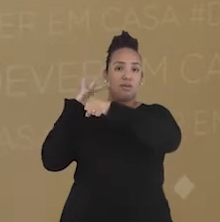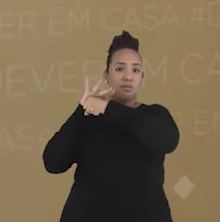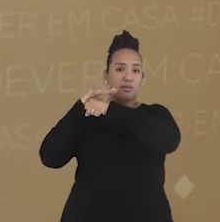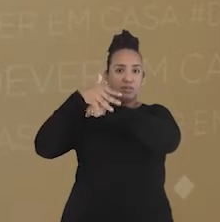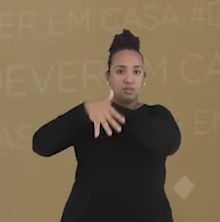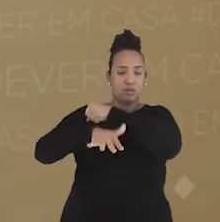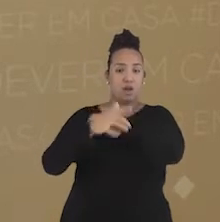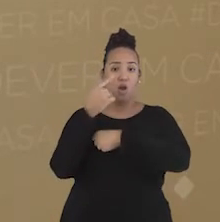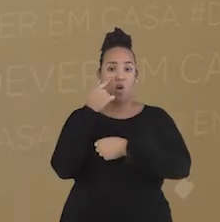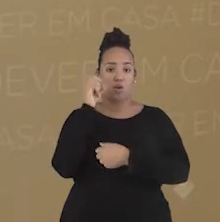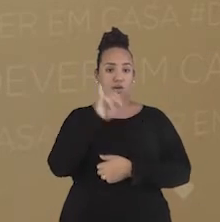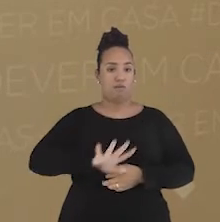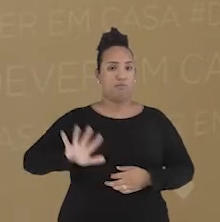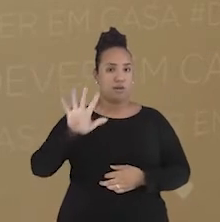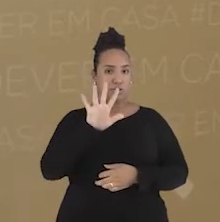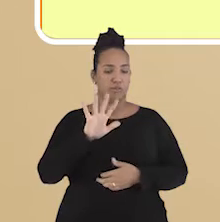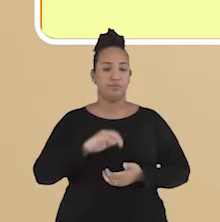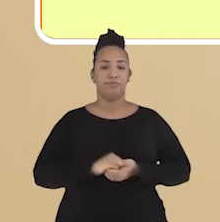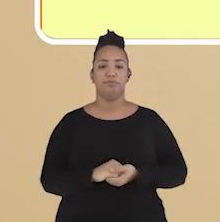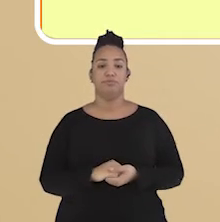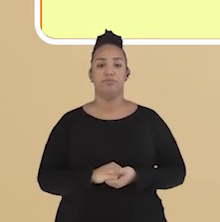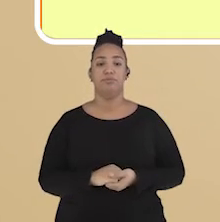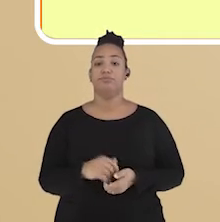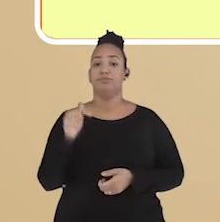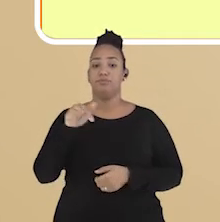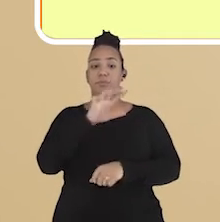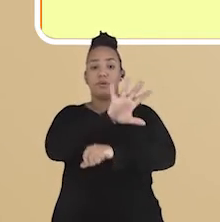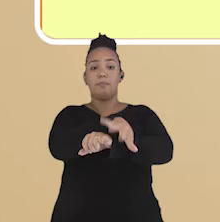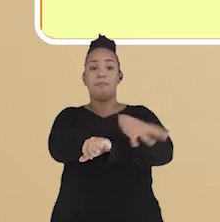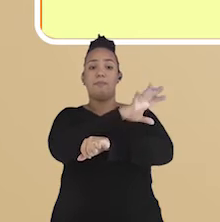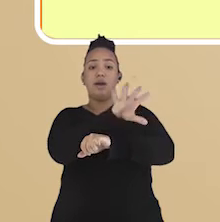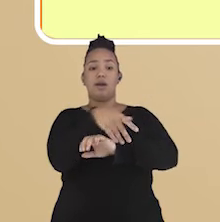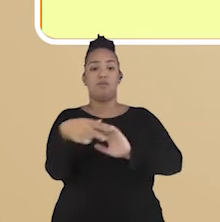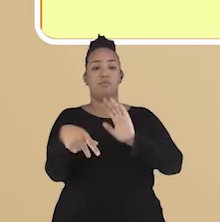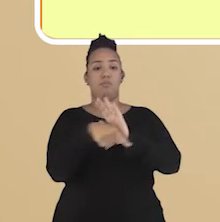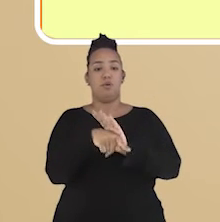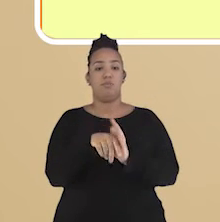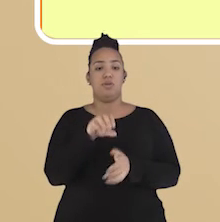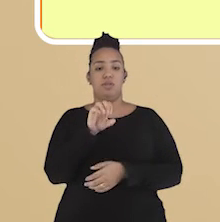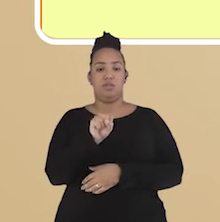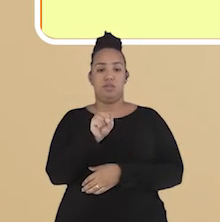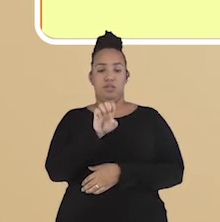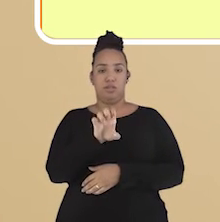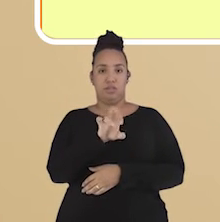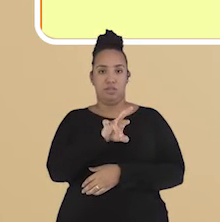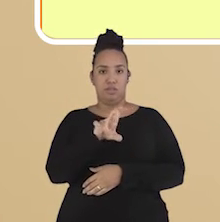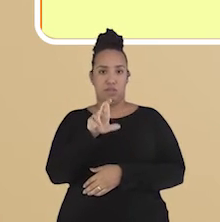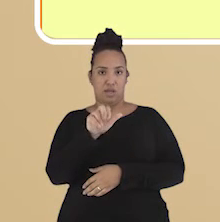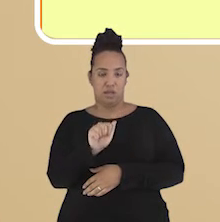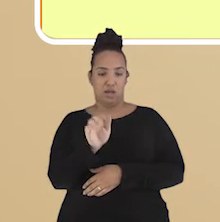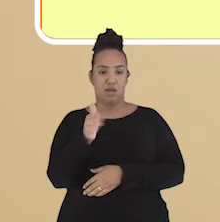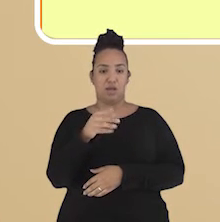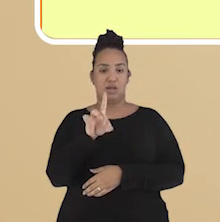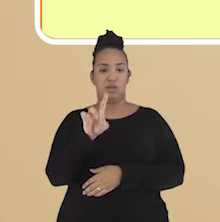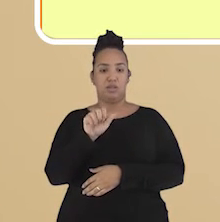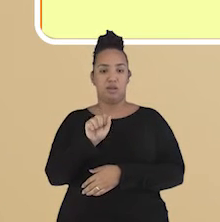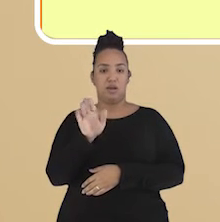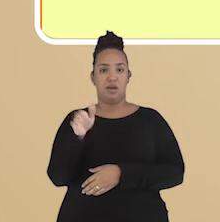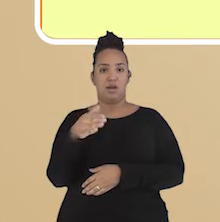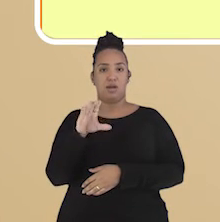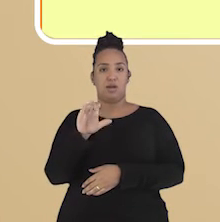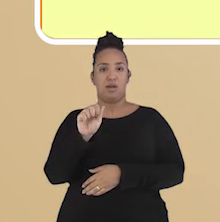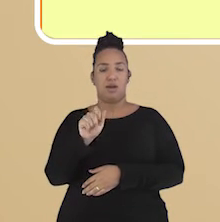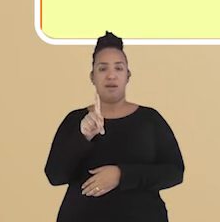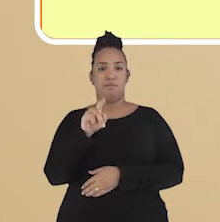pré-história. Observem essa imagem. Esse é o Parque Nacional da Serra da Capivara, que fica no Piauí, no Nordeste